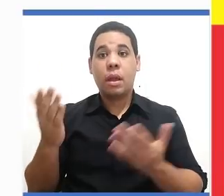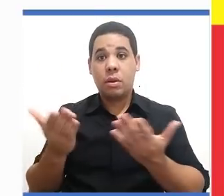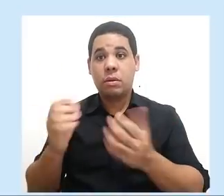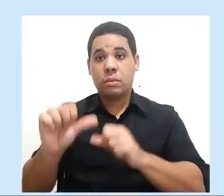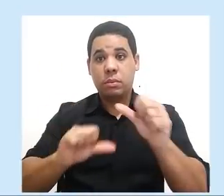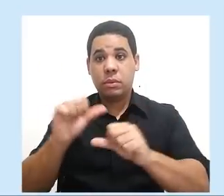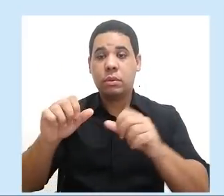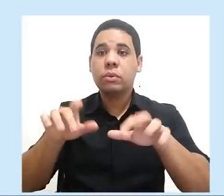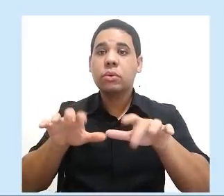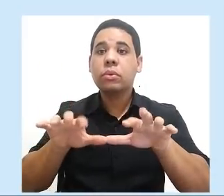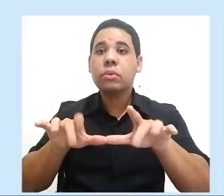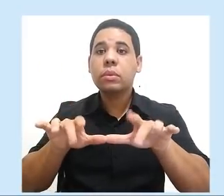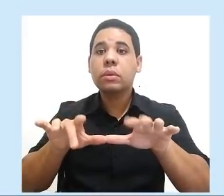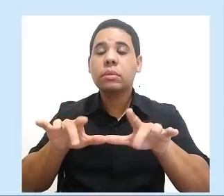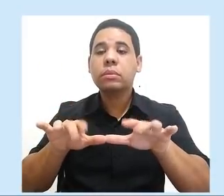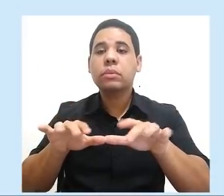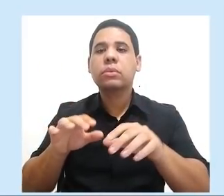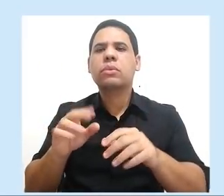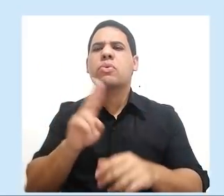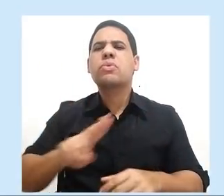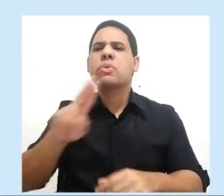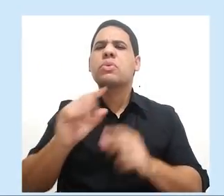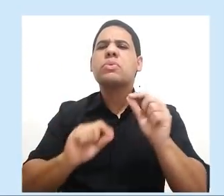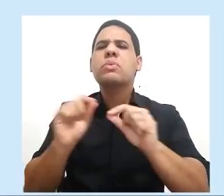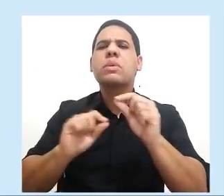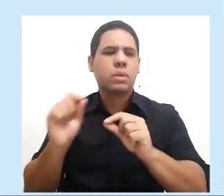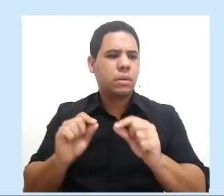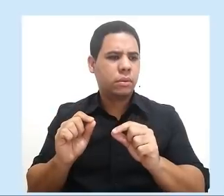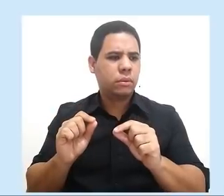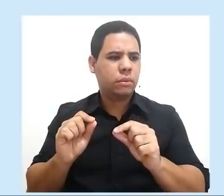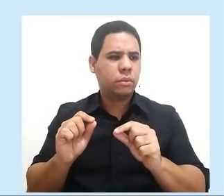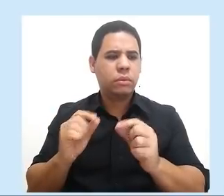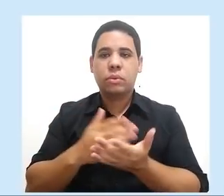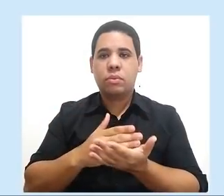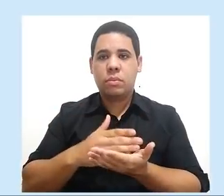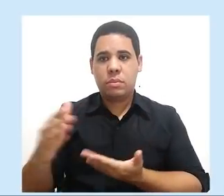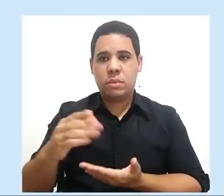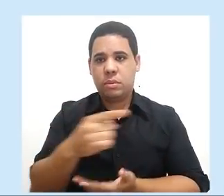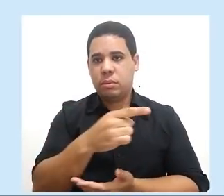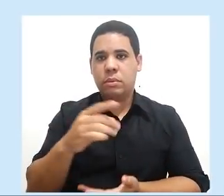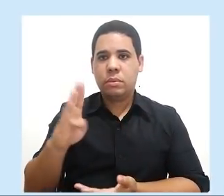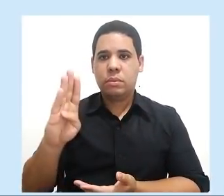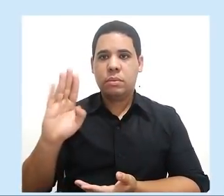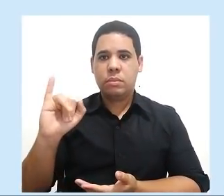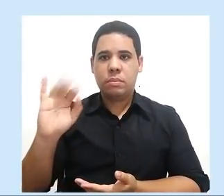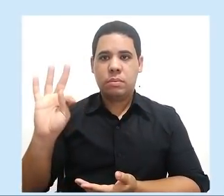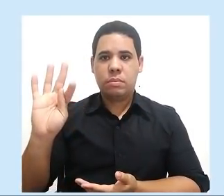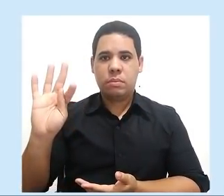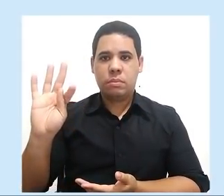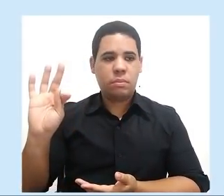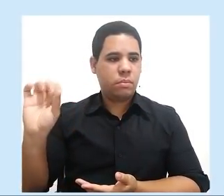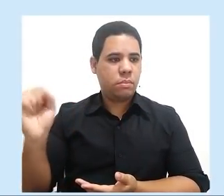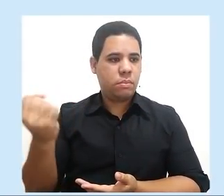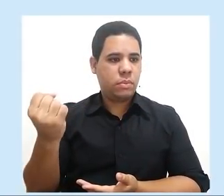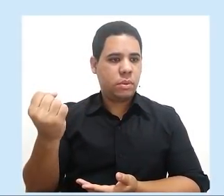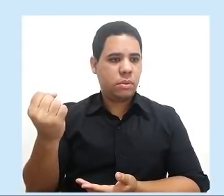estatura. Beleza? Na educação física. Agora, no computador, qual é a unidade que se usa?